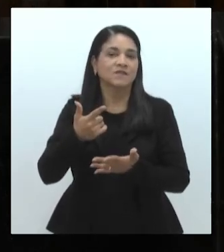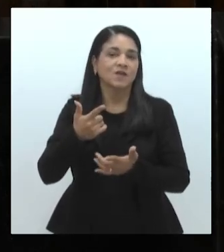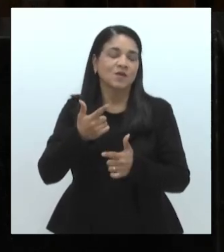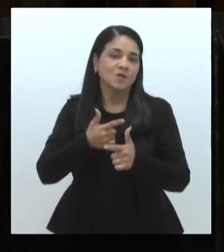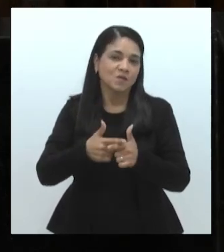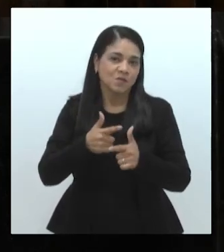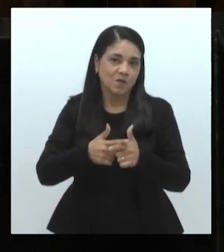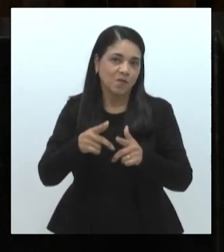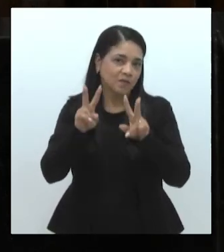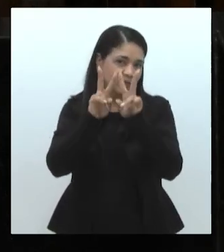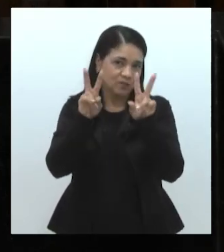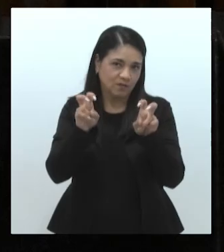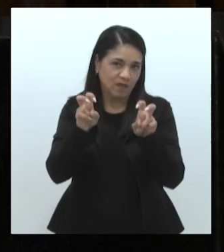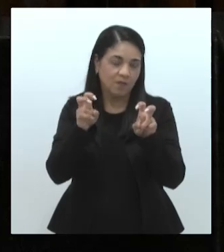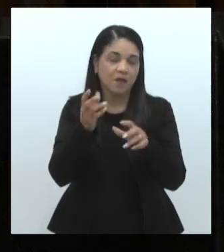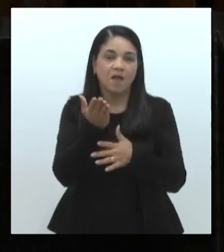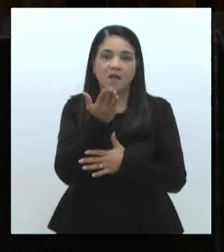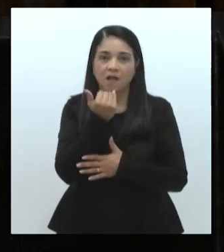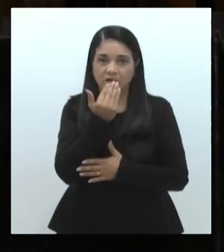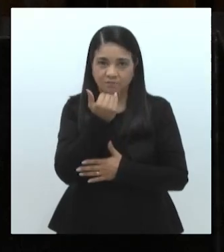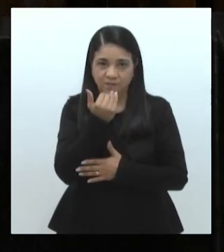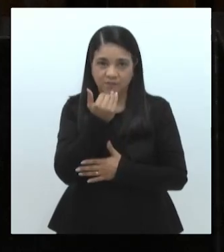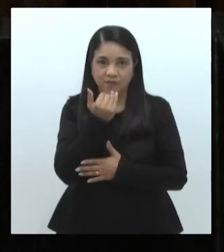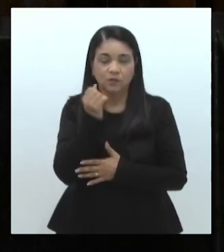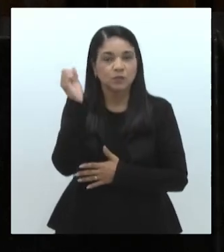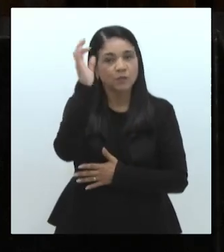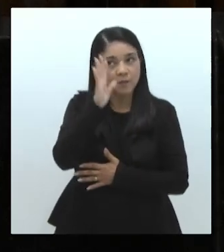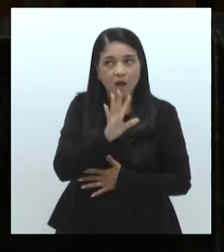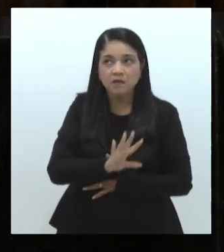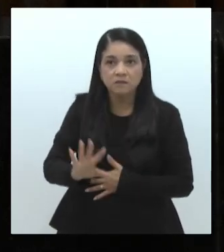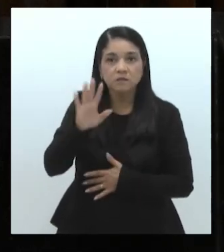tão importante a nível nacional, mas